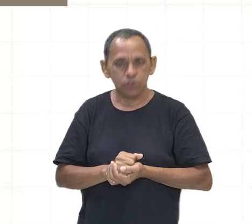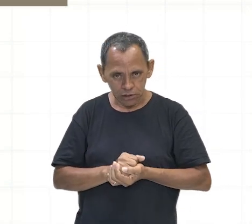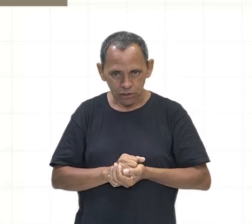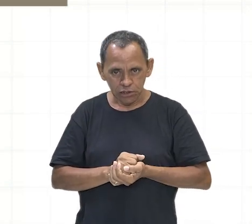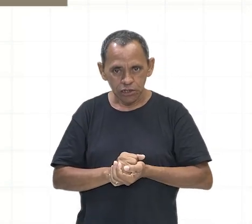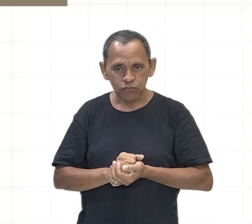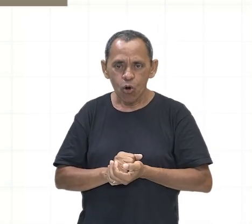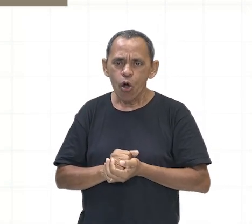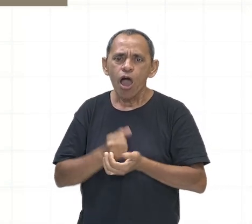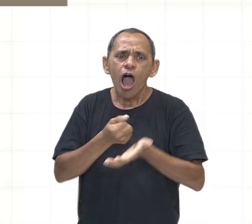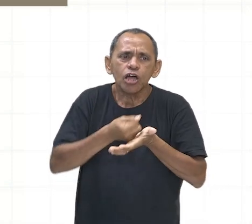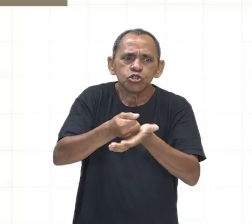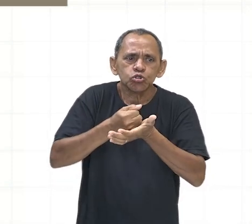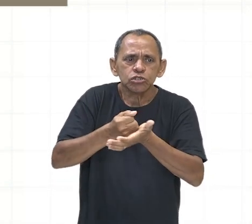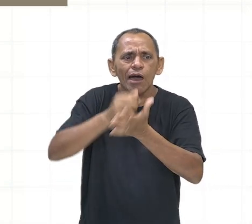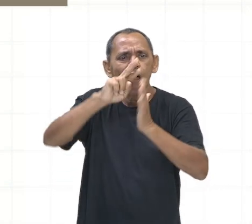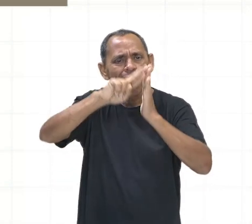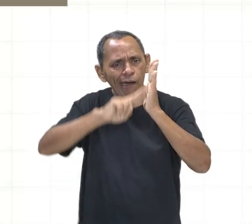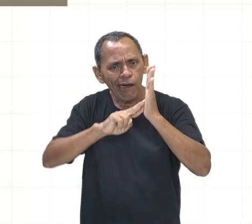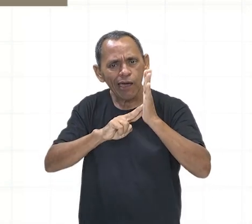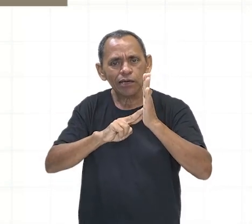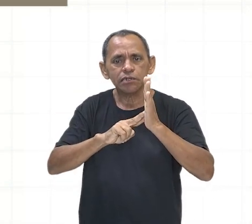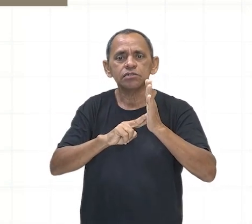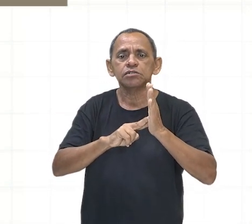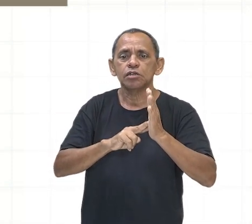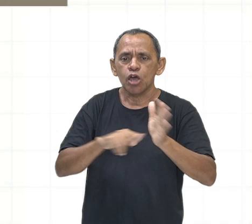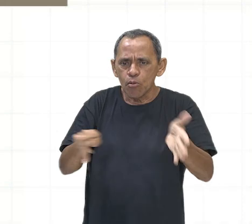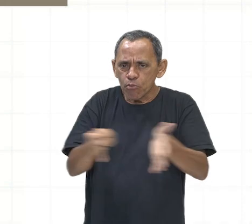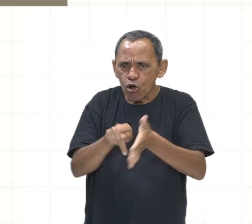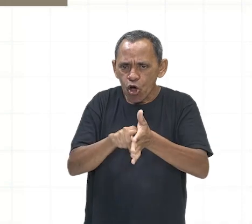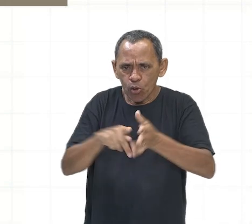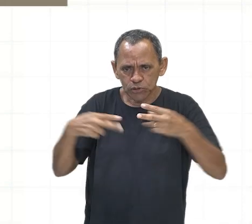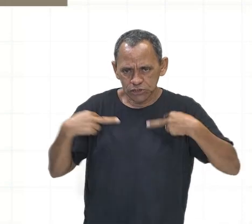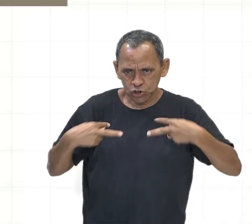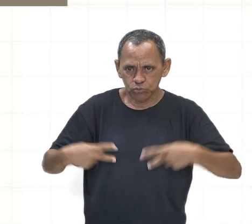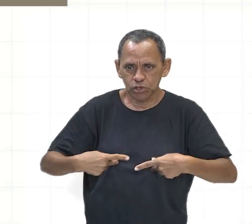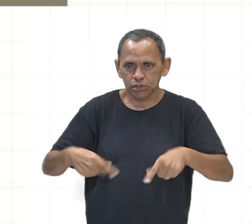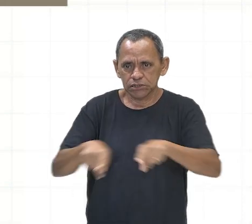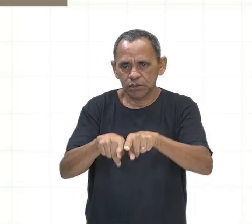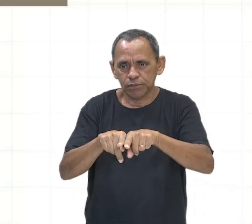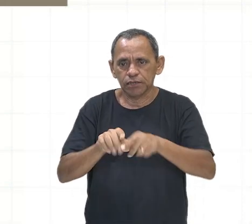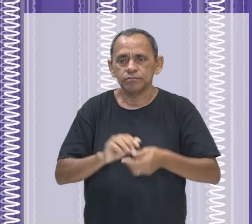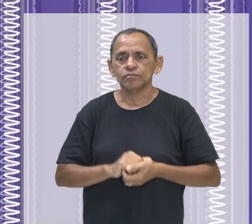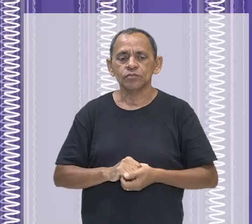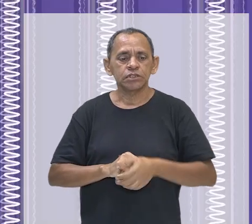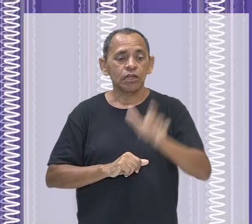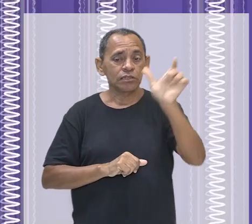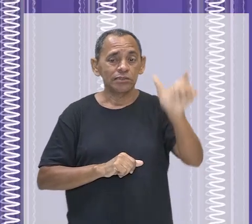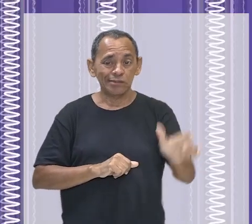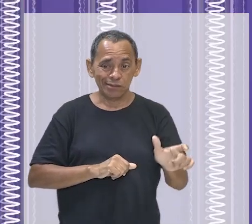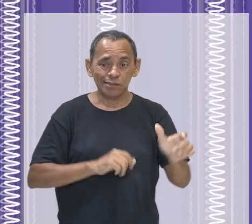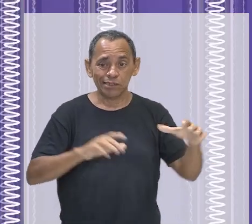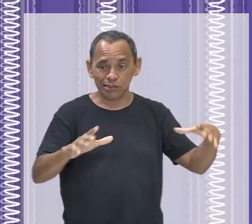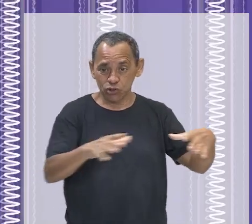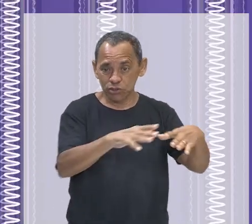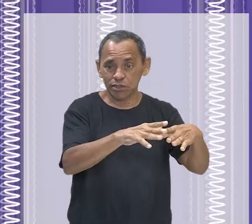sociedade. Entendeu? Então, naquela dita sociedade, você vai